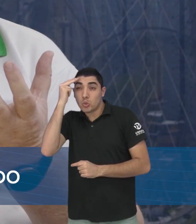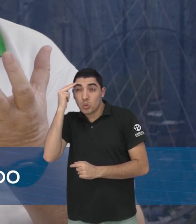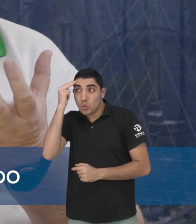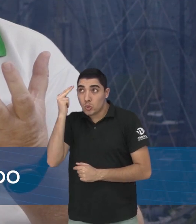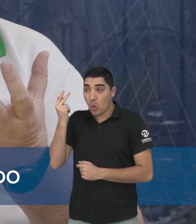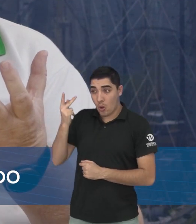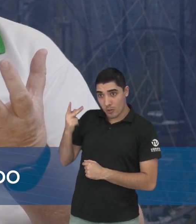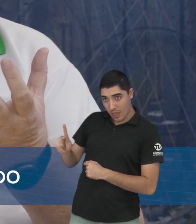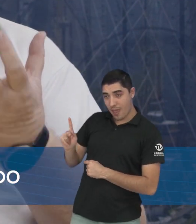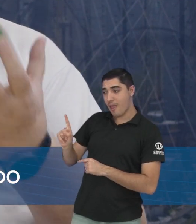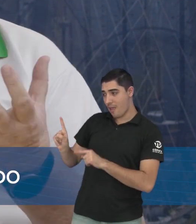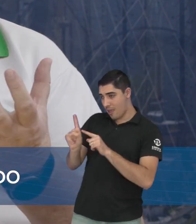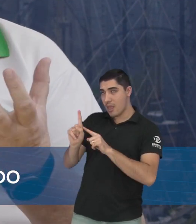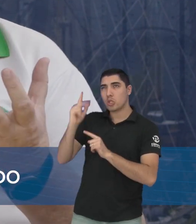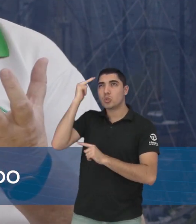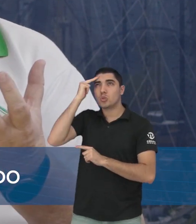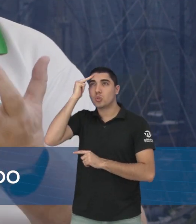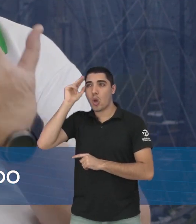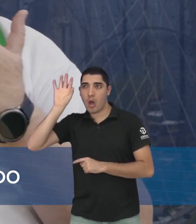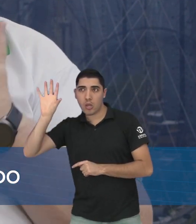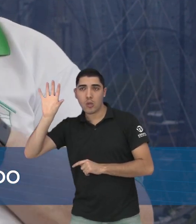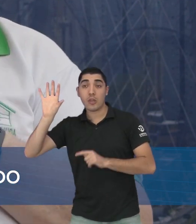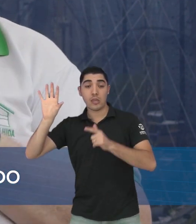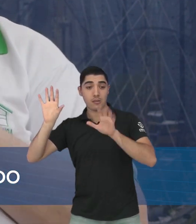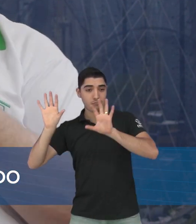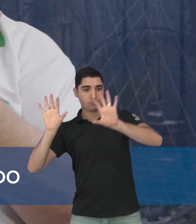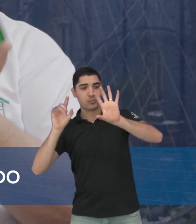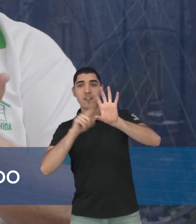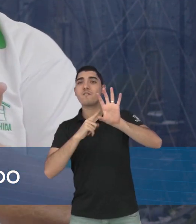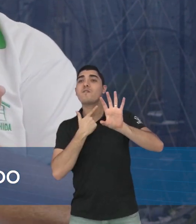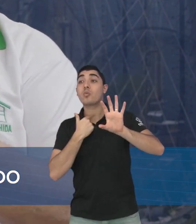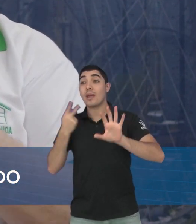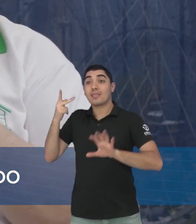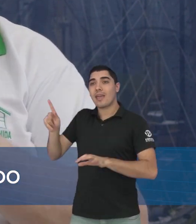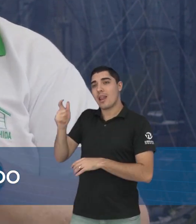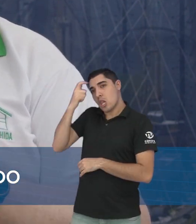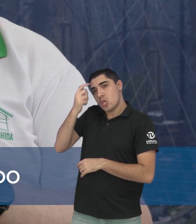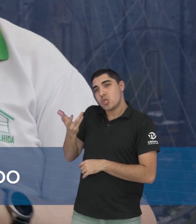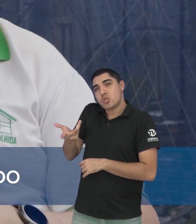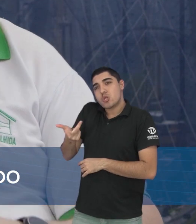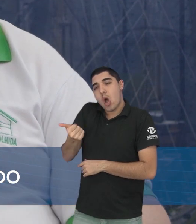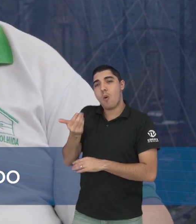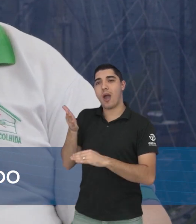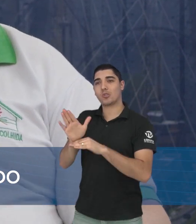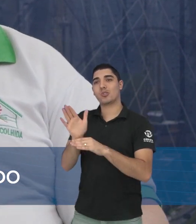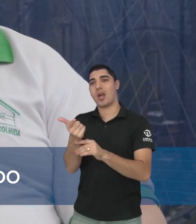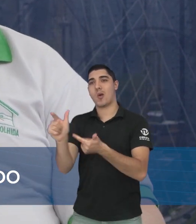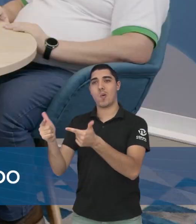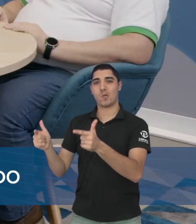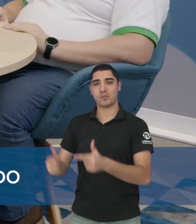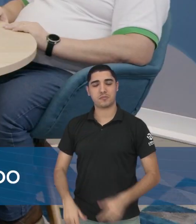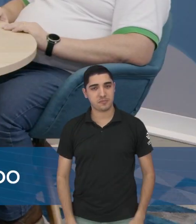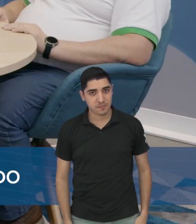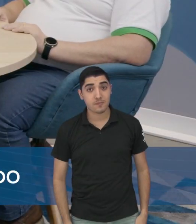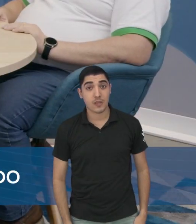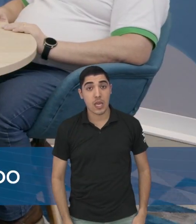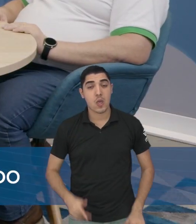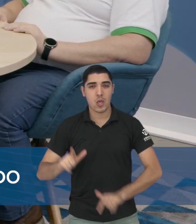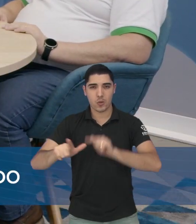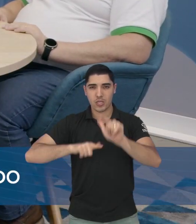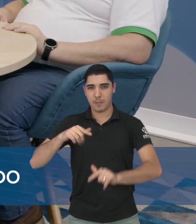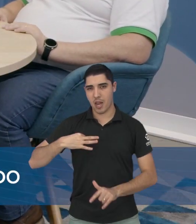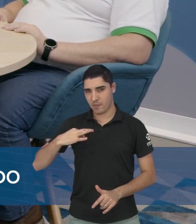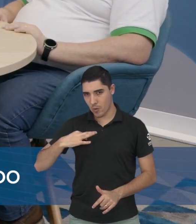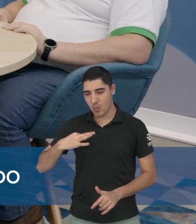necessidade de atuação de voluntários que colocam os seus dons a serviço do próximo. Falando voluntariado, né, a